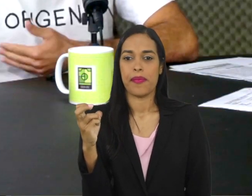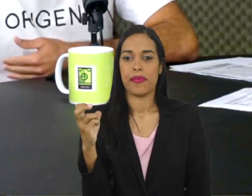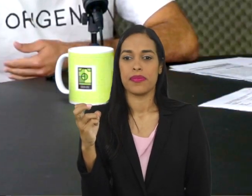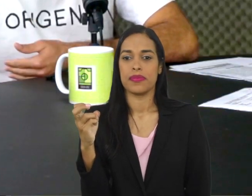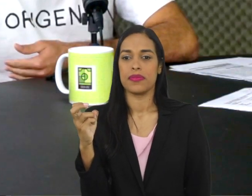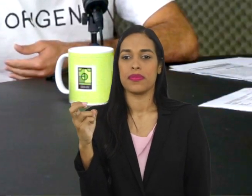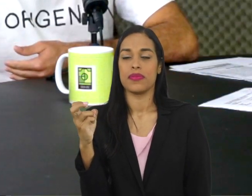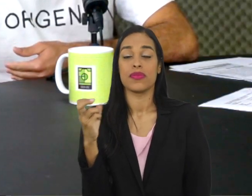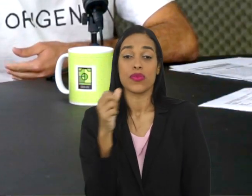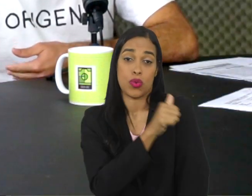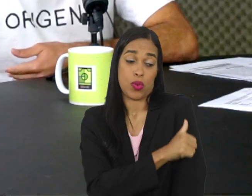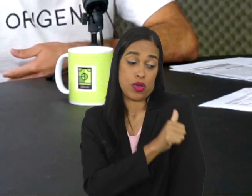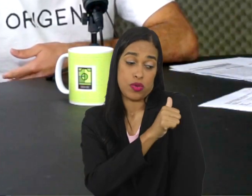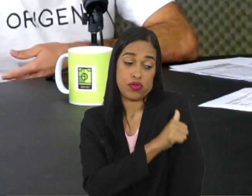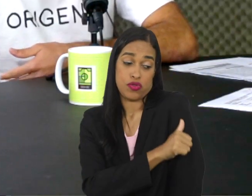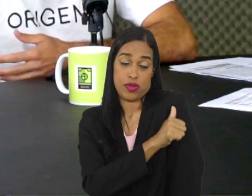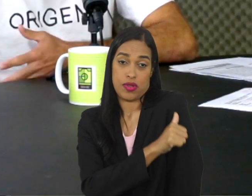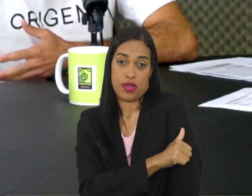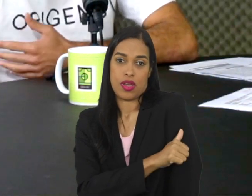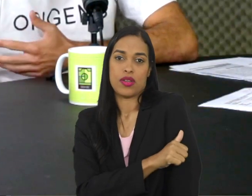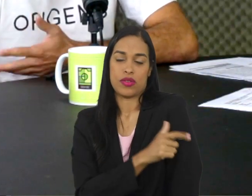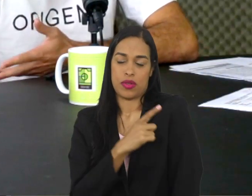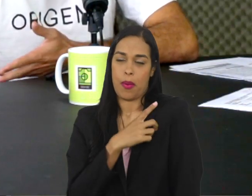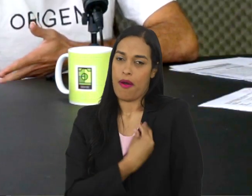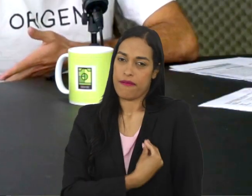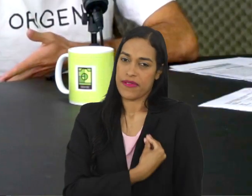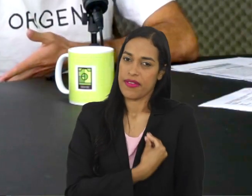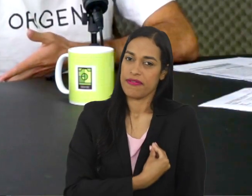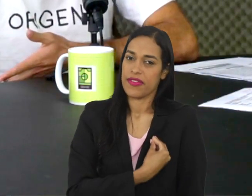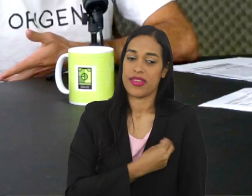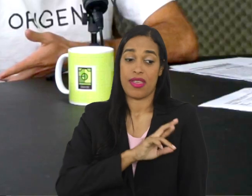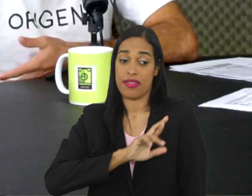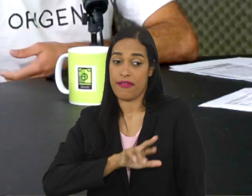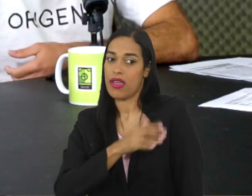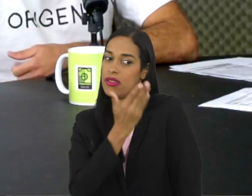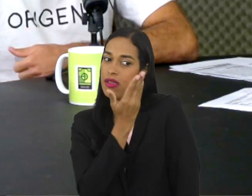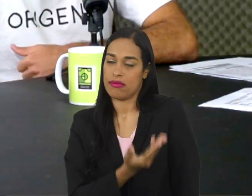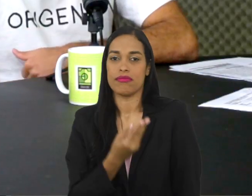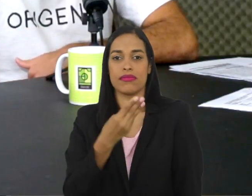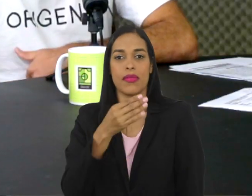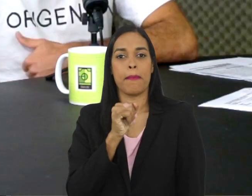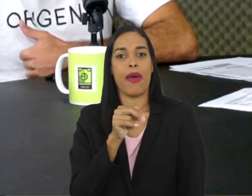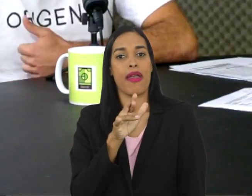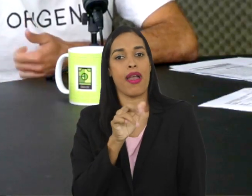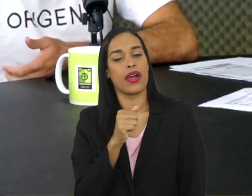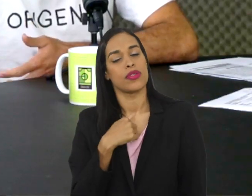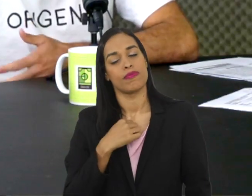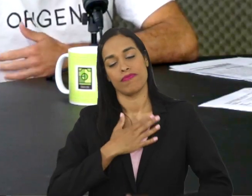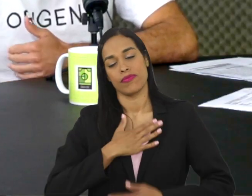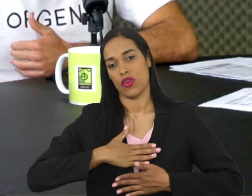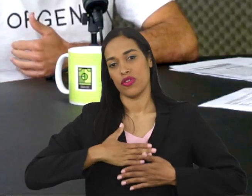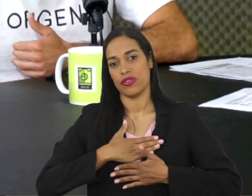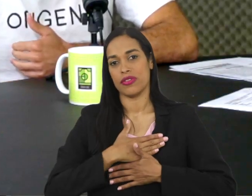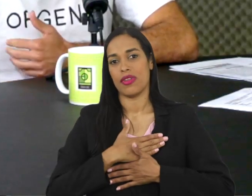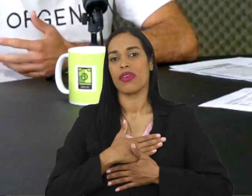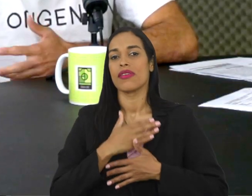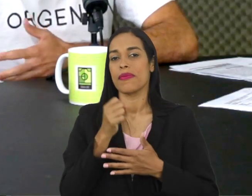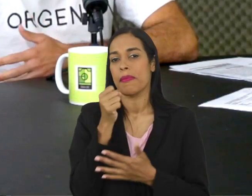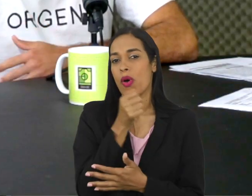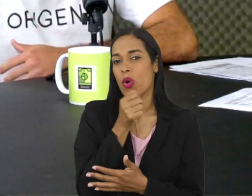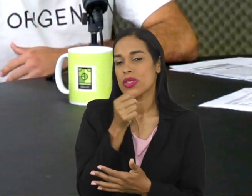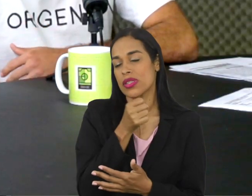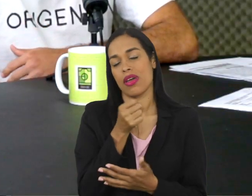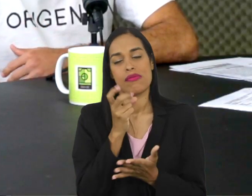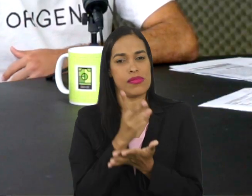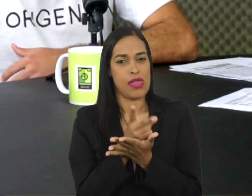já no Rio de Janeiro, assim, eu tenho uma vivência bastante diferente da Maiara. Sempre gostei de música também, mas eu só passei